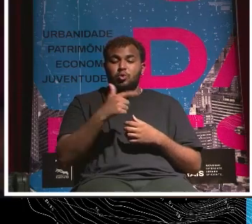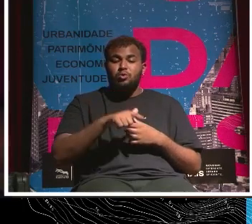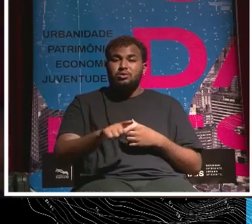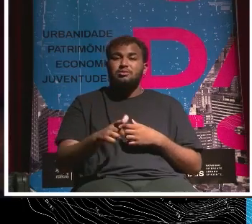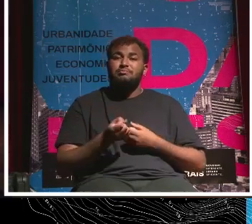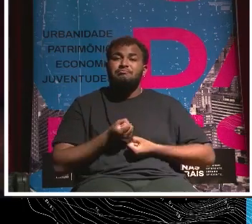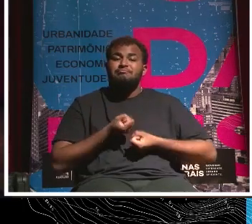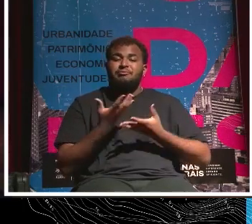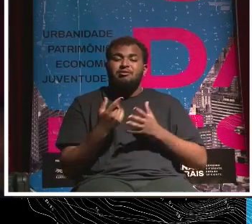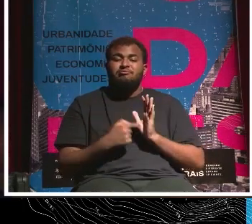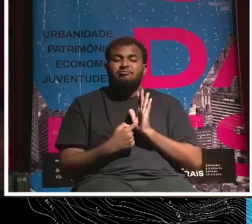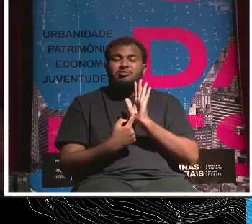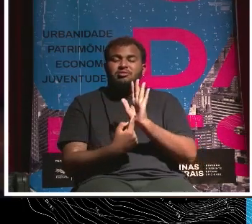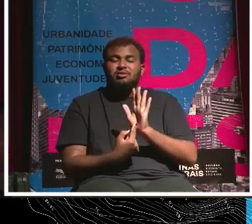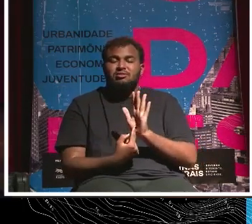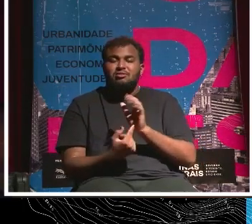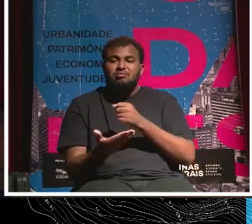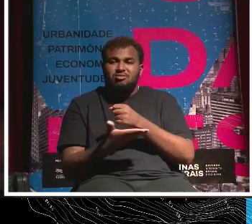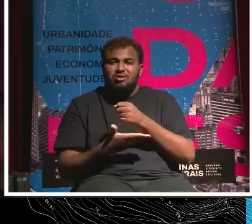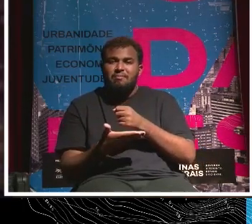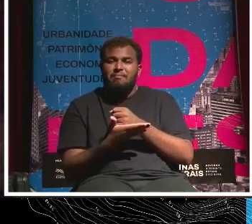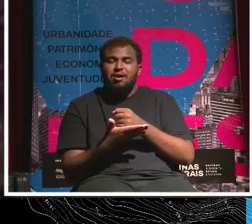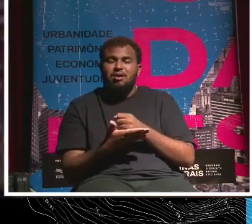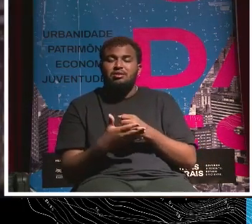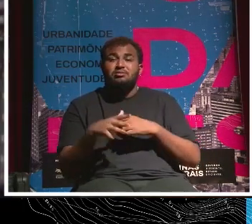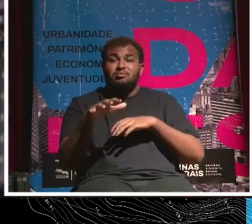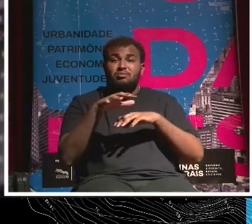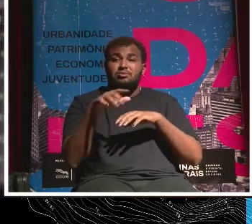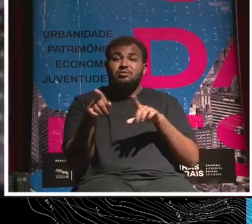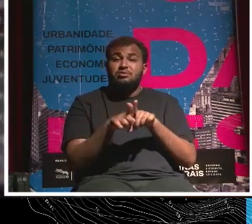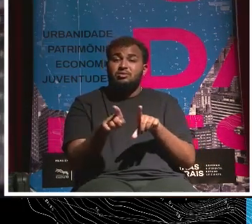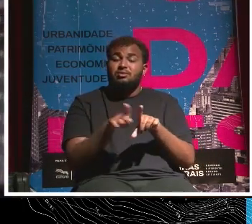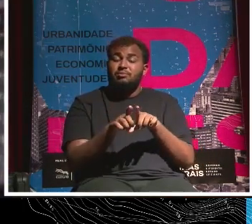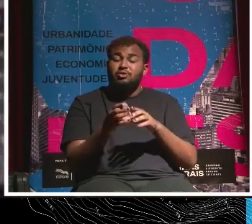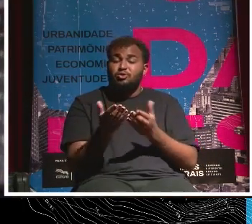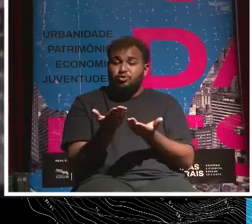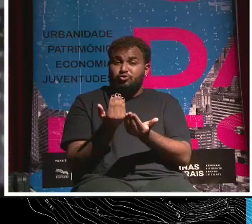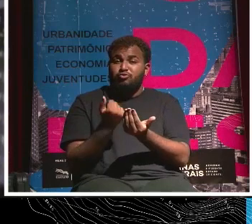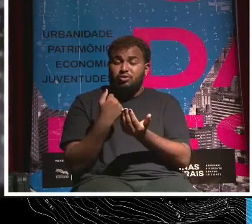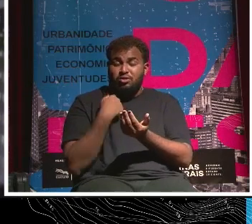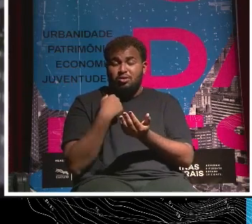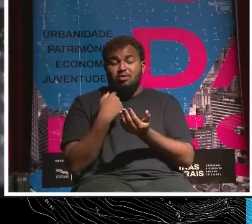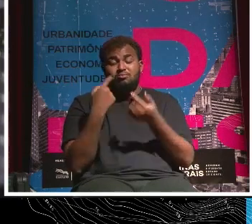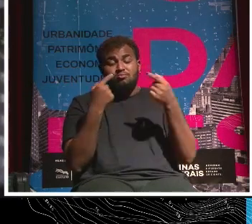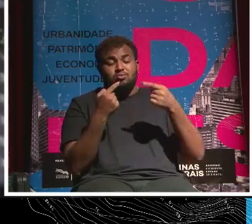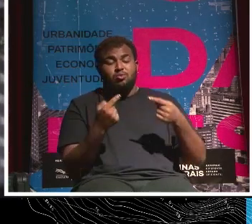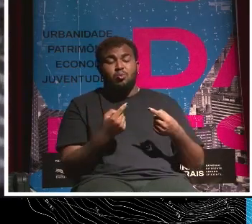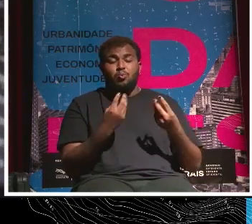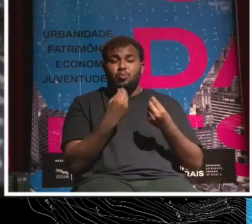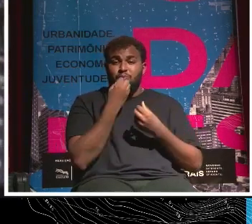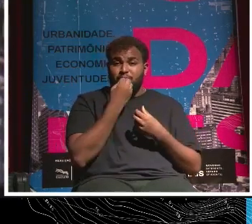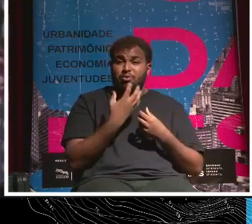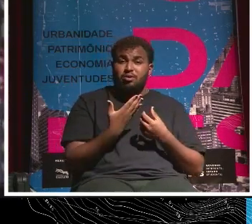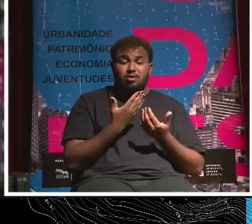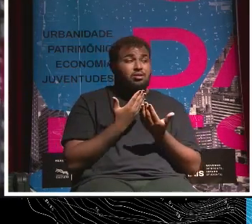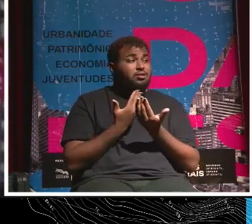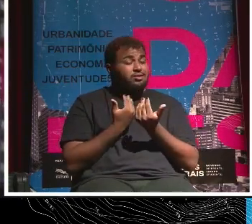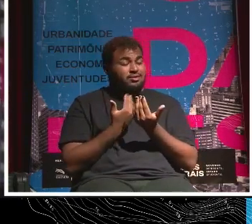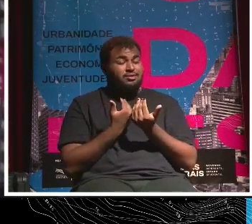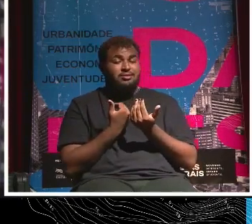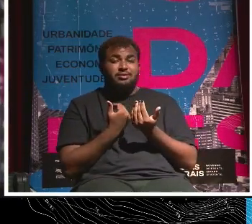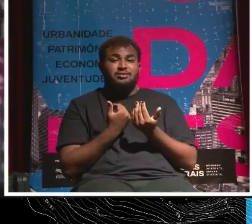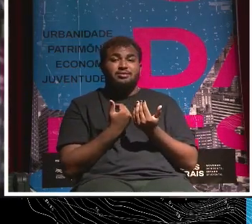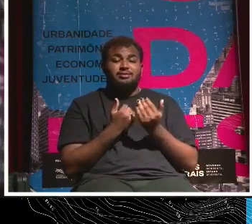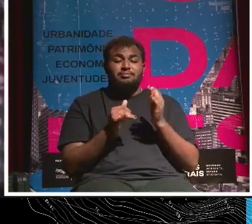como mobilizadores deste outro lugar. E aí, pensando na juventude, como esse lugar que eu estou, eu dialogo muito bem com a juventude e